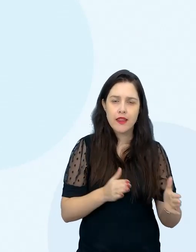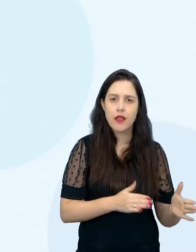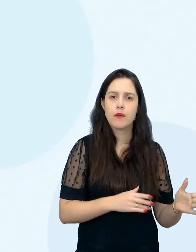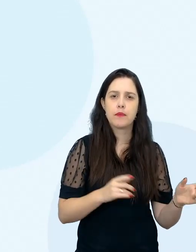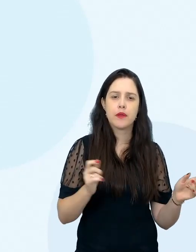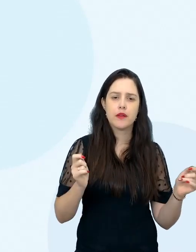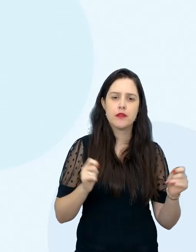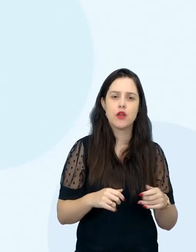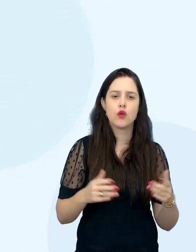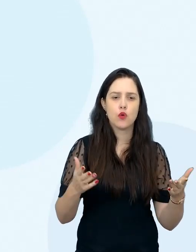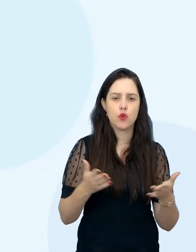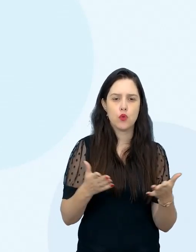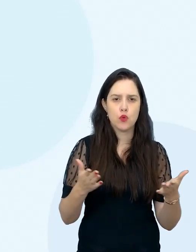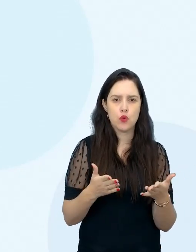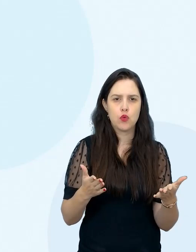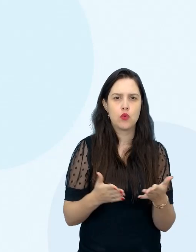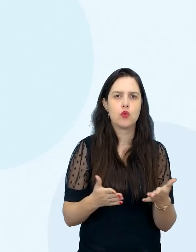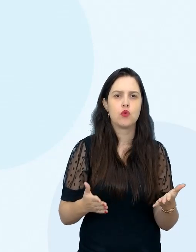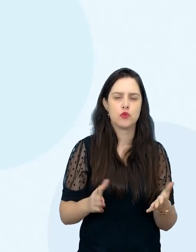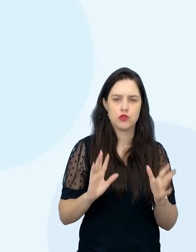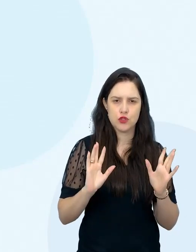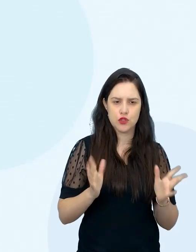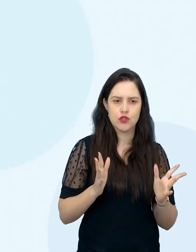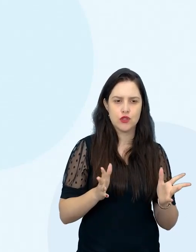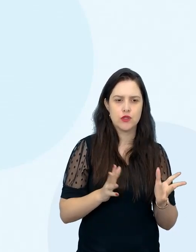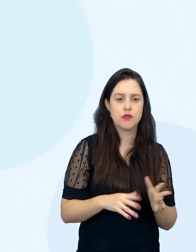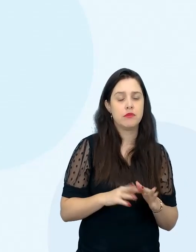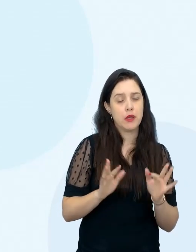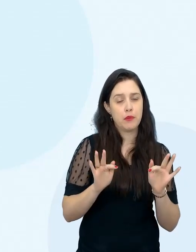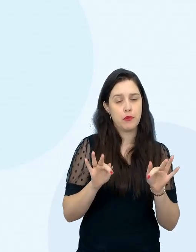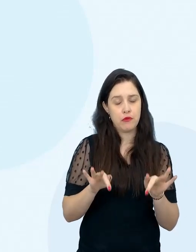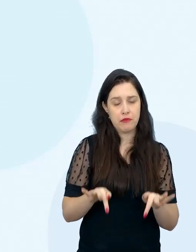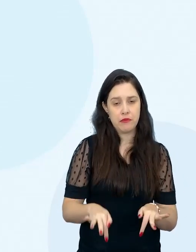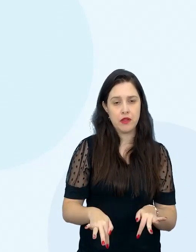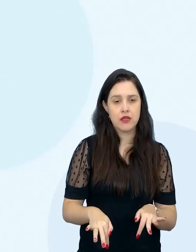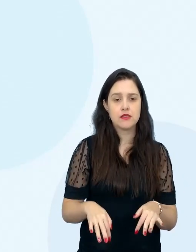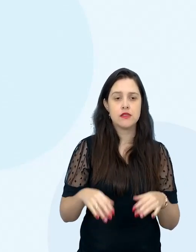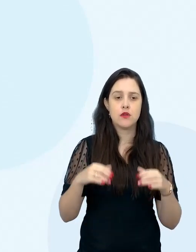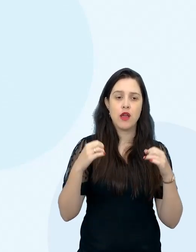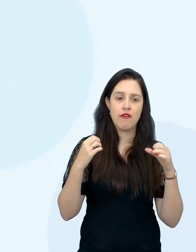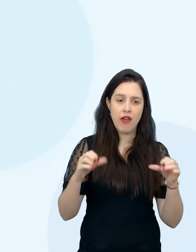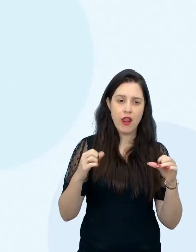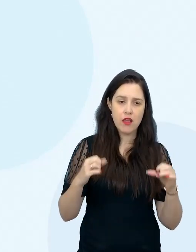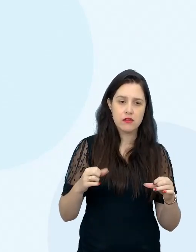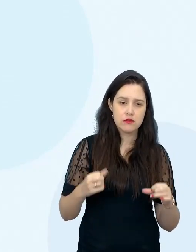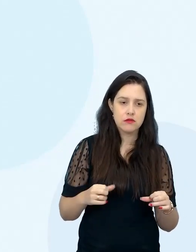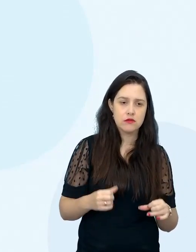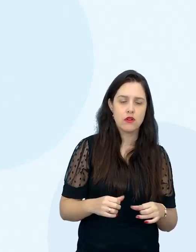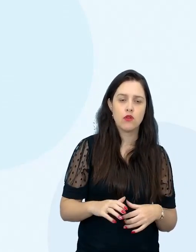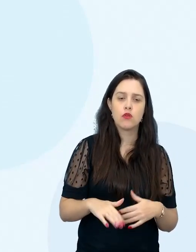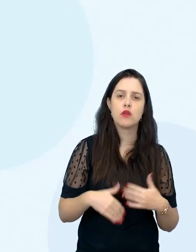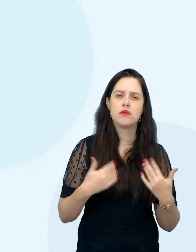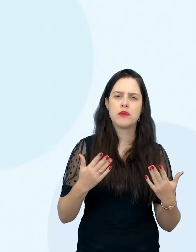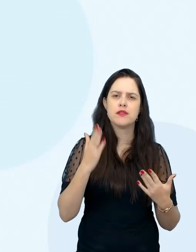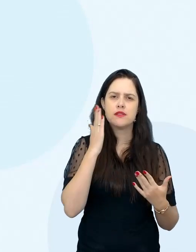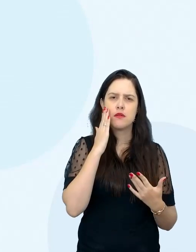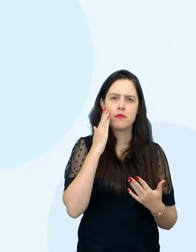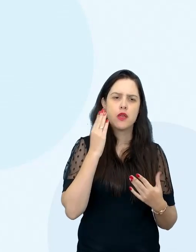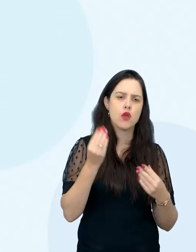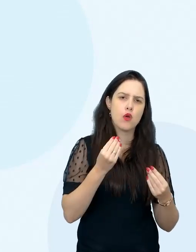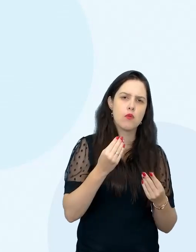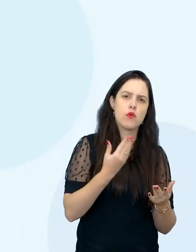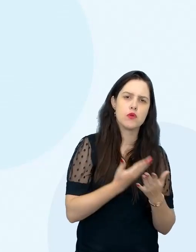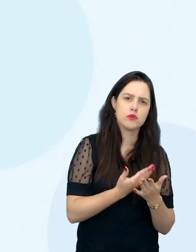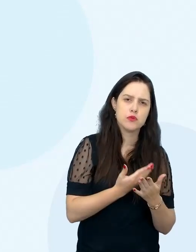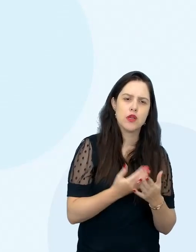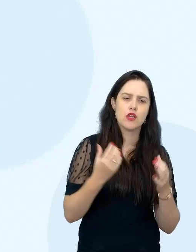foco hoje foi aí a contextualização. E, por fim, a gente tem a avaliação, que aí também a gente sugere, né? A